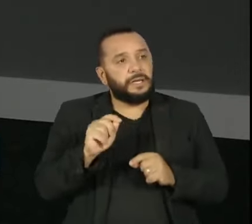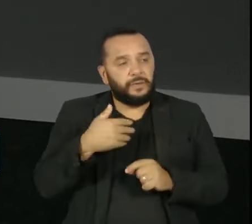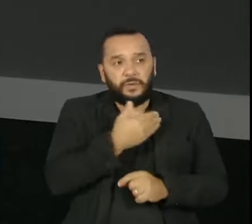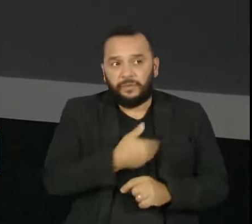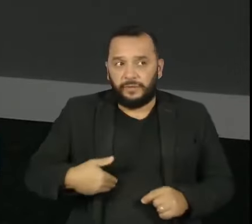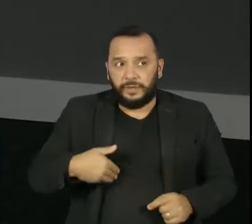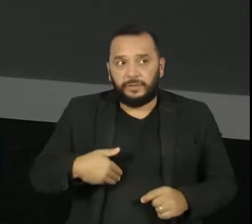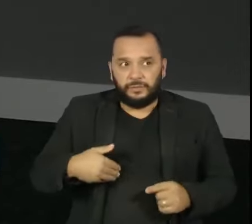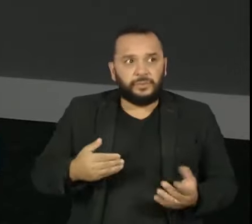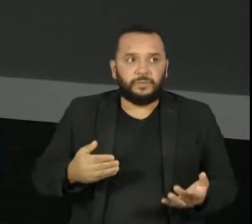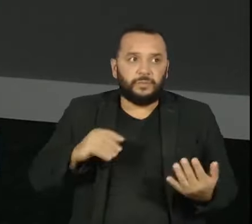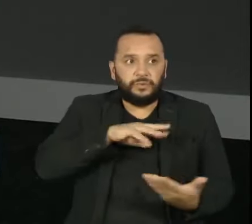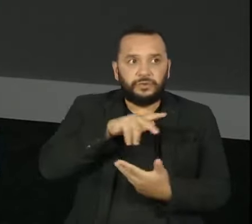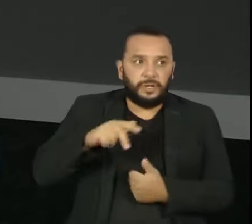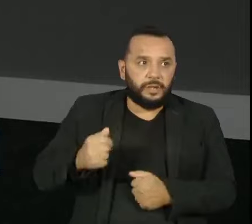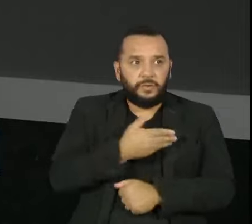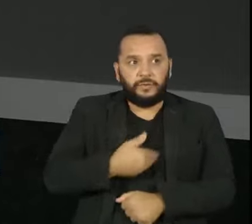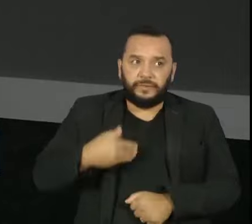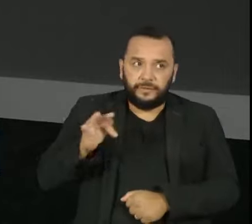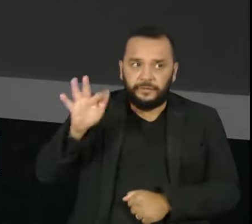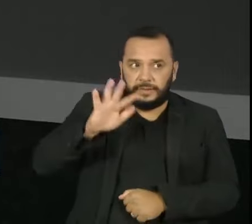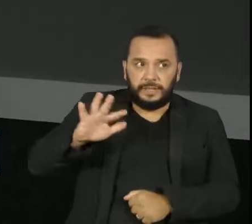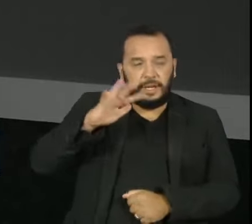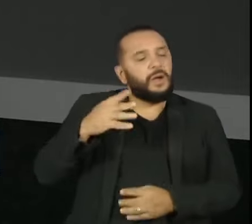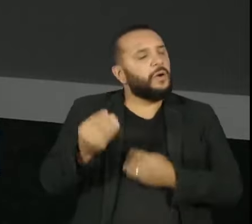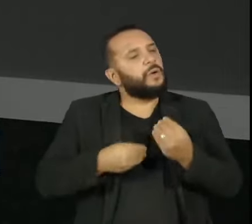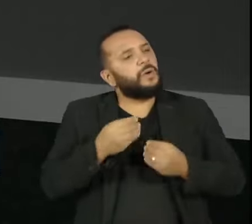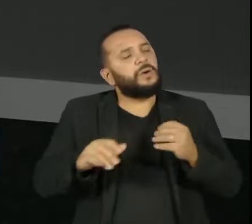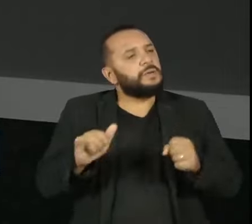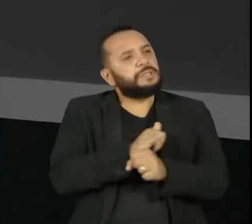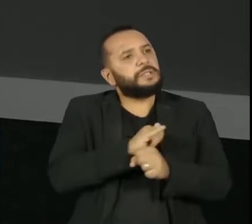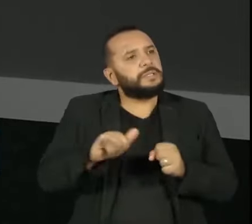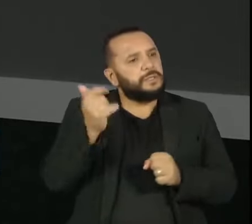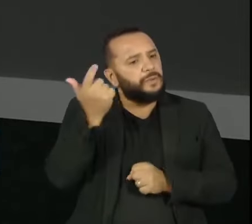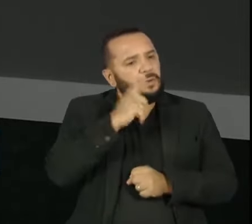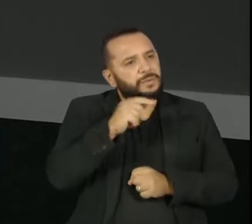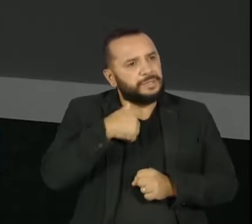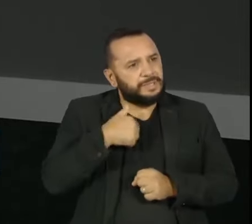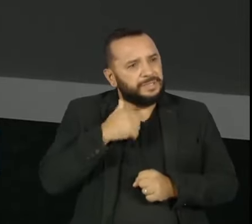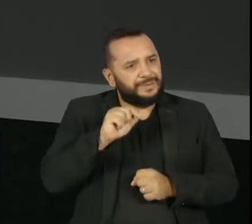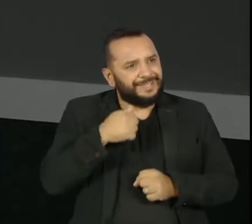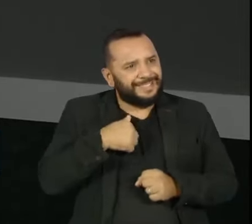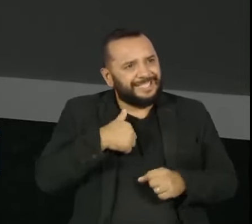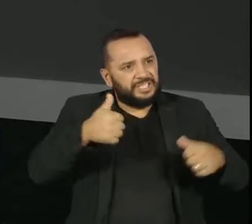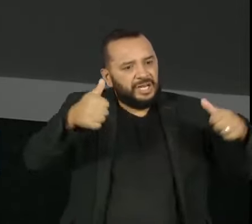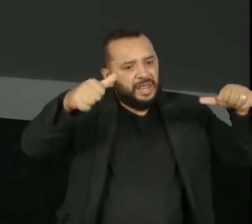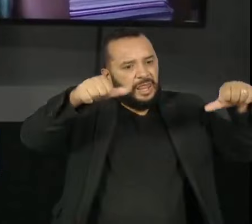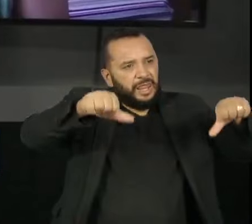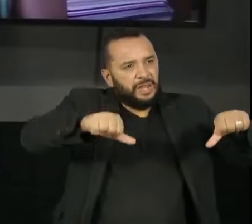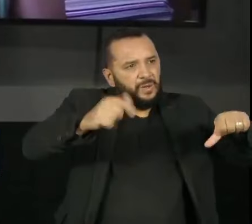destacaria então em relação aos caminhos possíveis para se reverter essa destruição eu vou